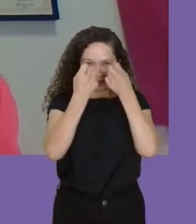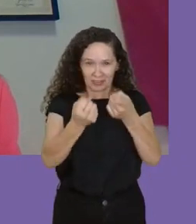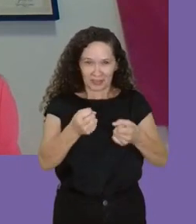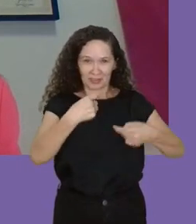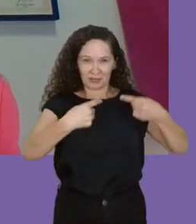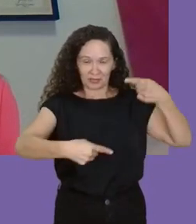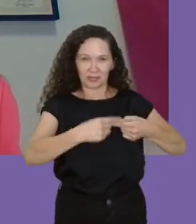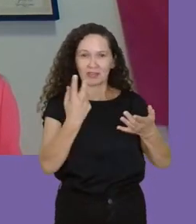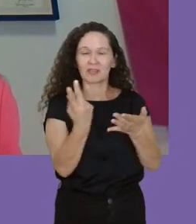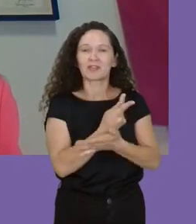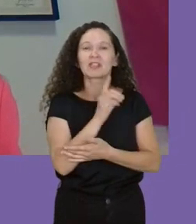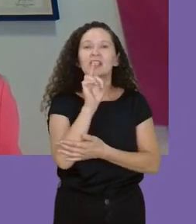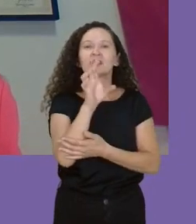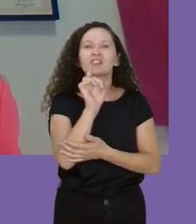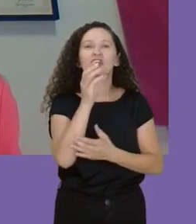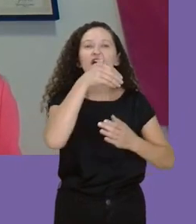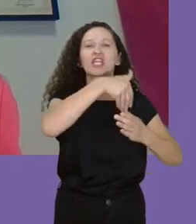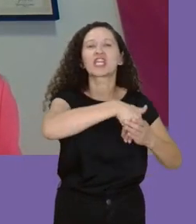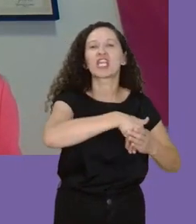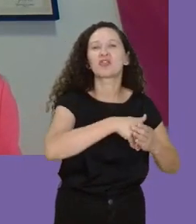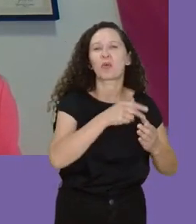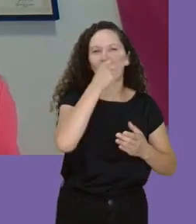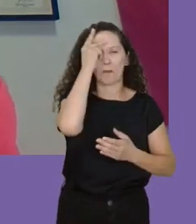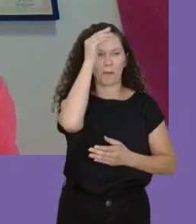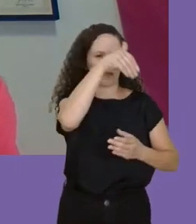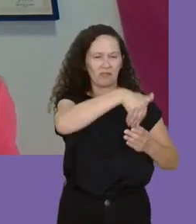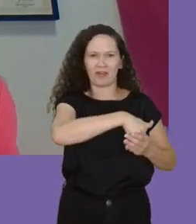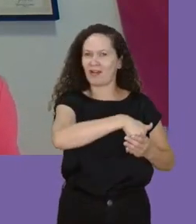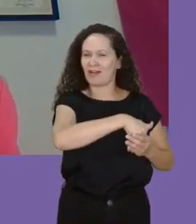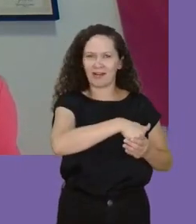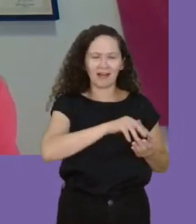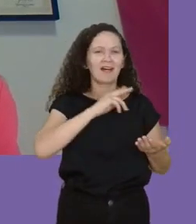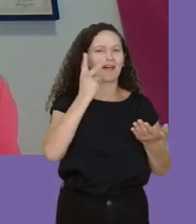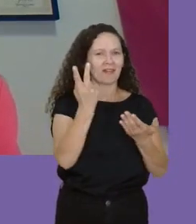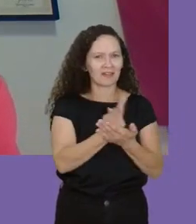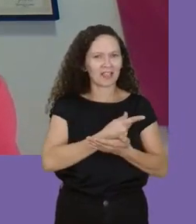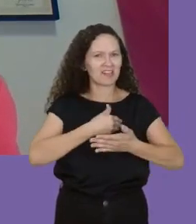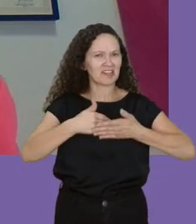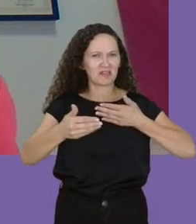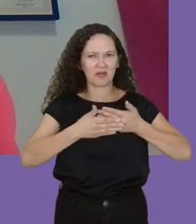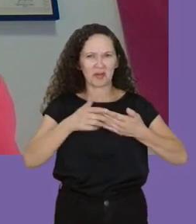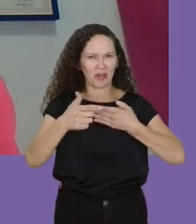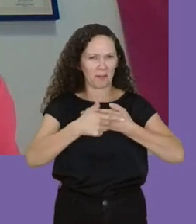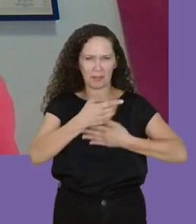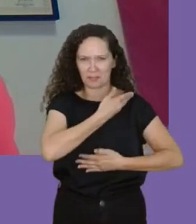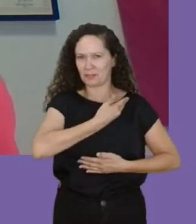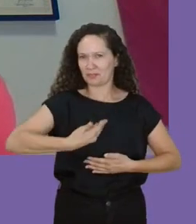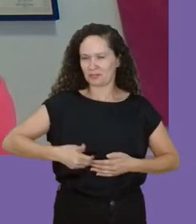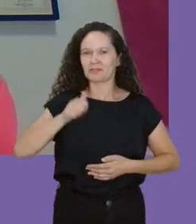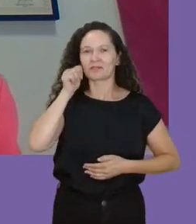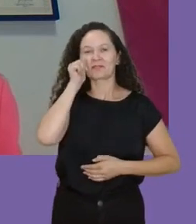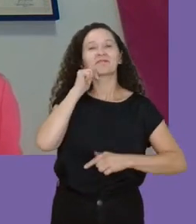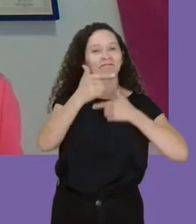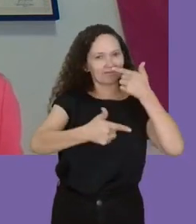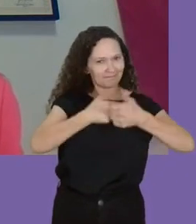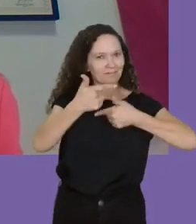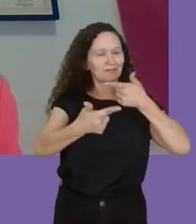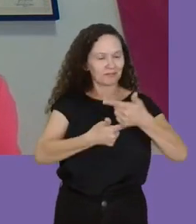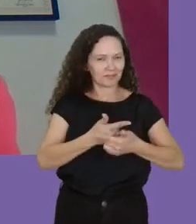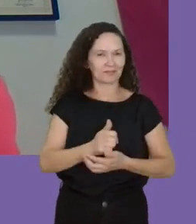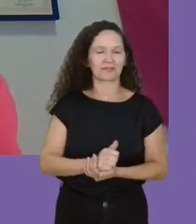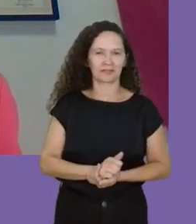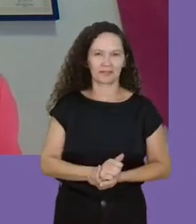política não acontece somente em cargos eletivos, tá, gente? Elas acontecem também em qualquer função pública que é exercida pela